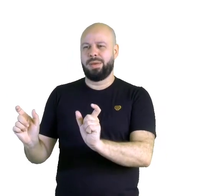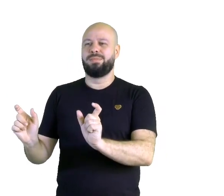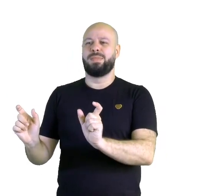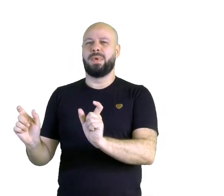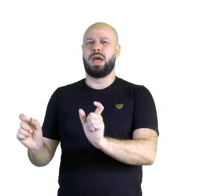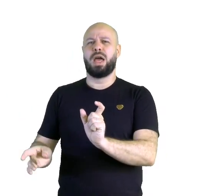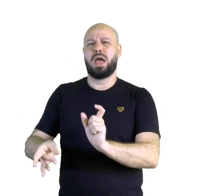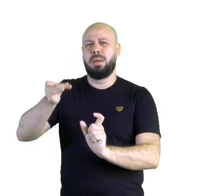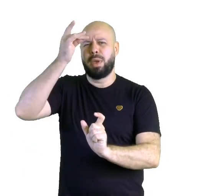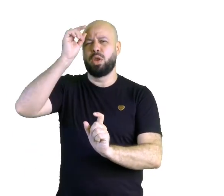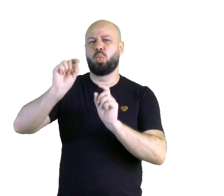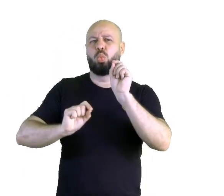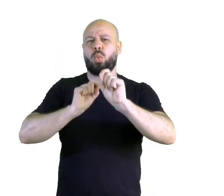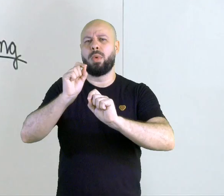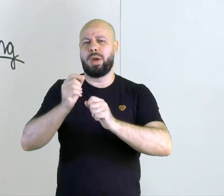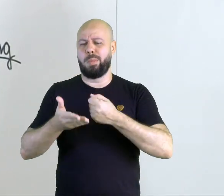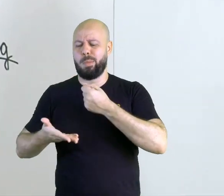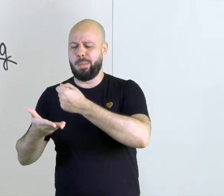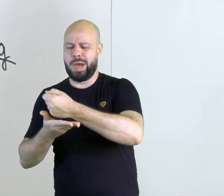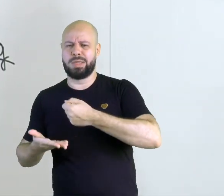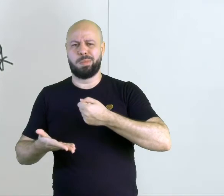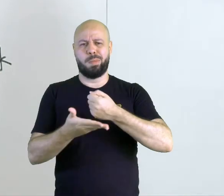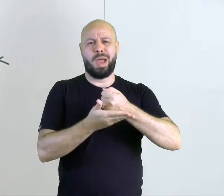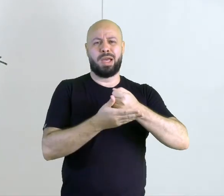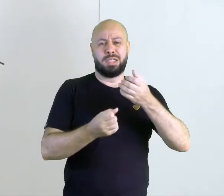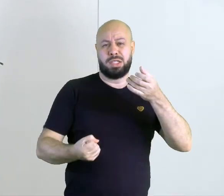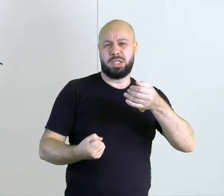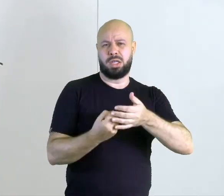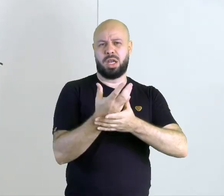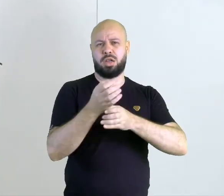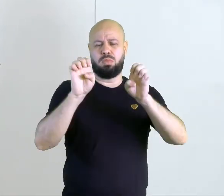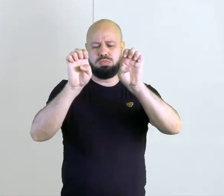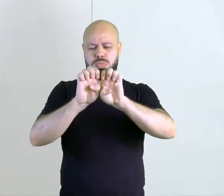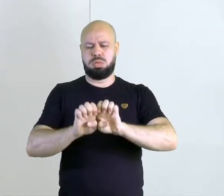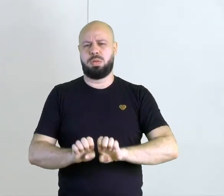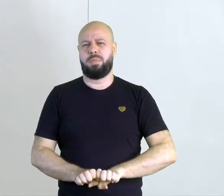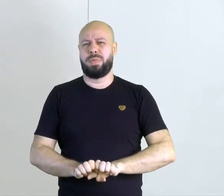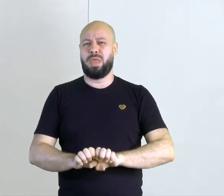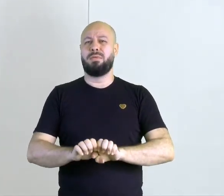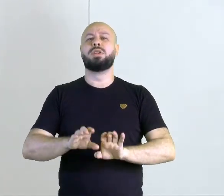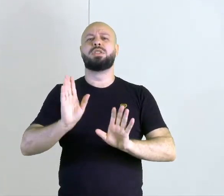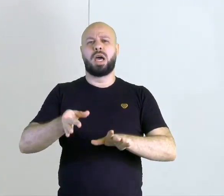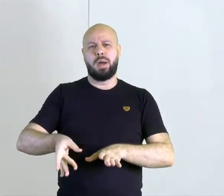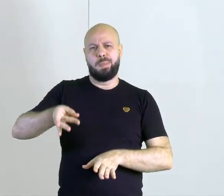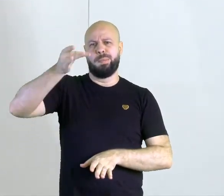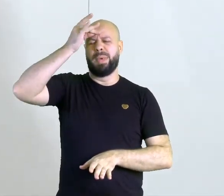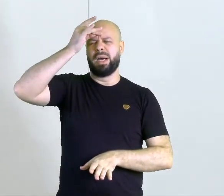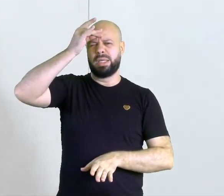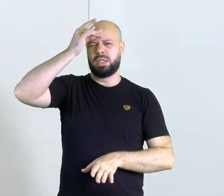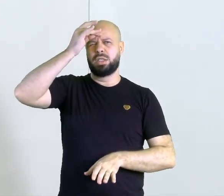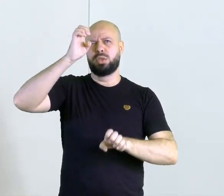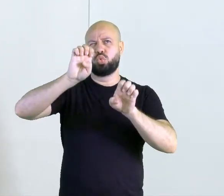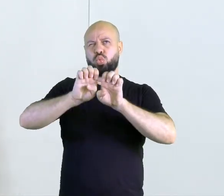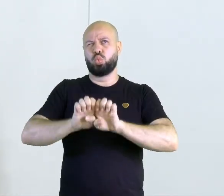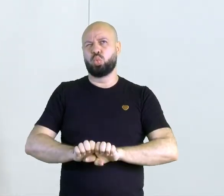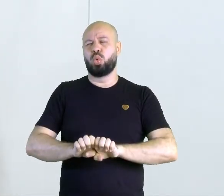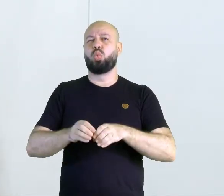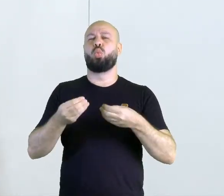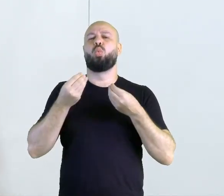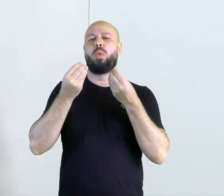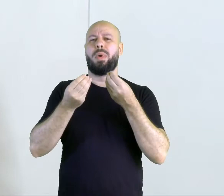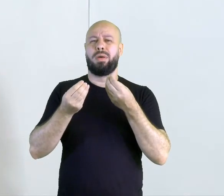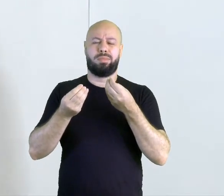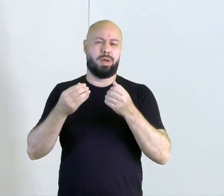em mente? É a base de formação. Vocês memorizaram, internalizaram a base de formação, não vai ter